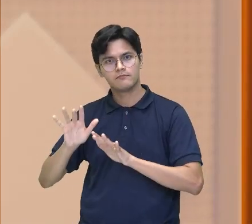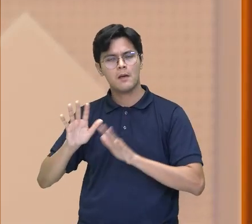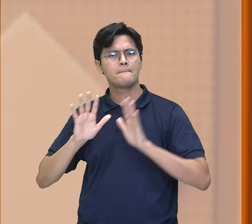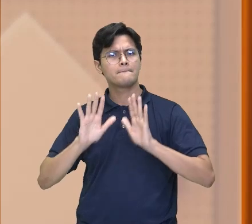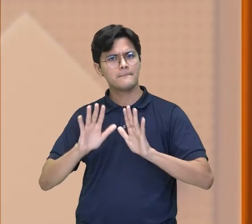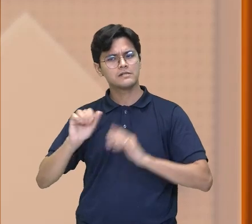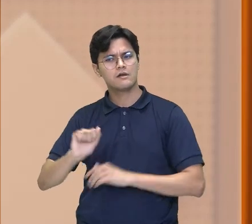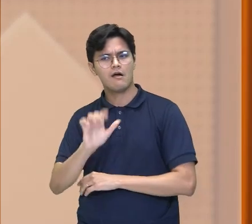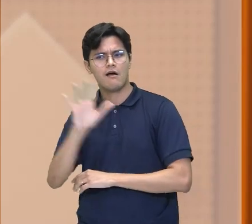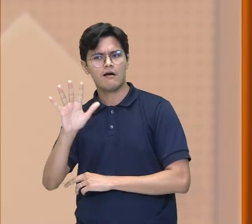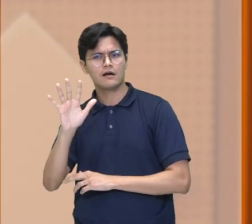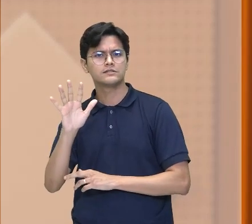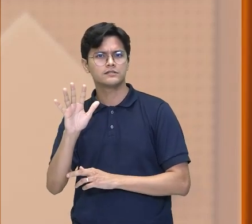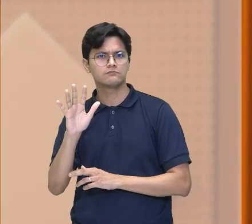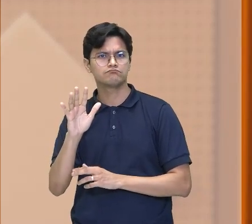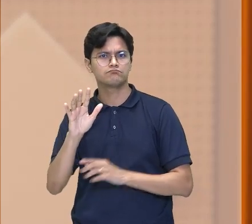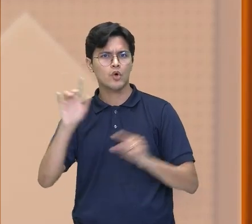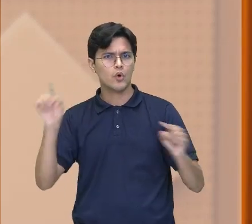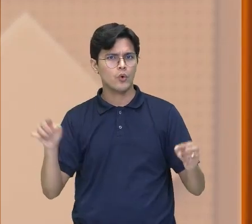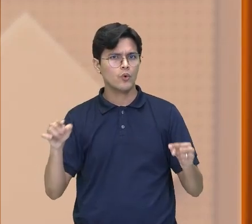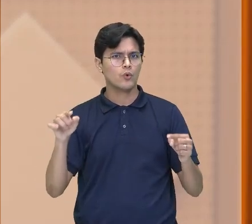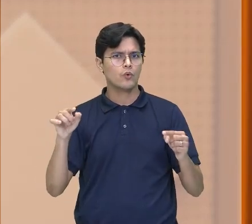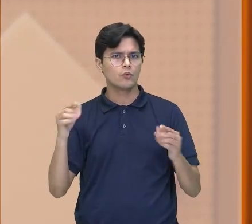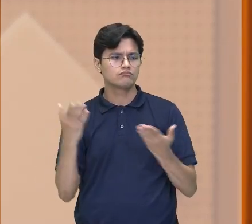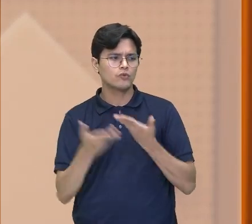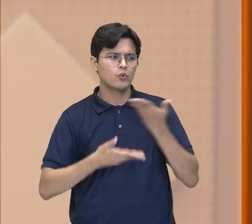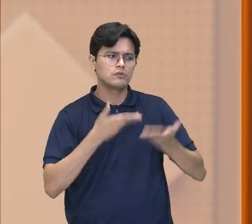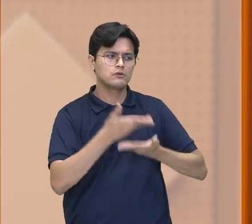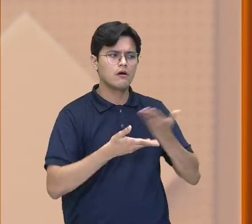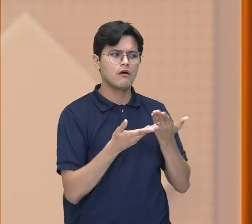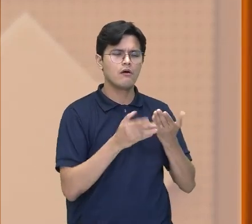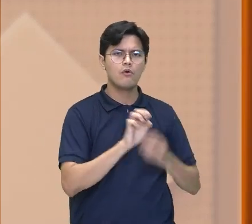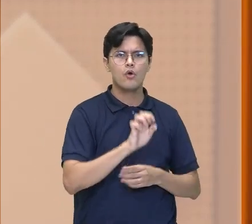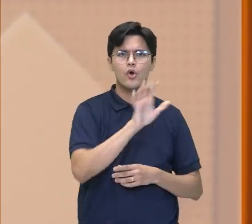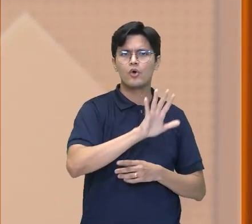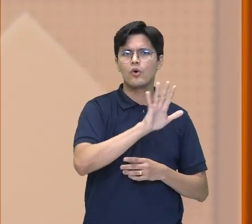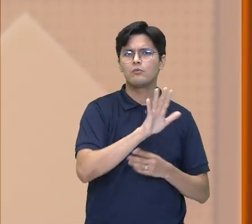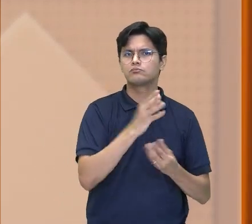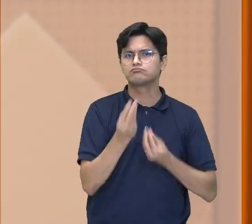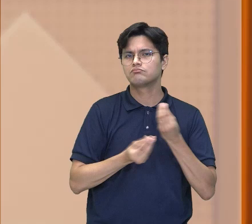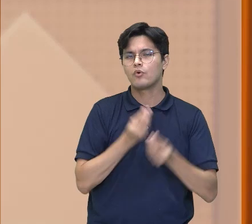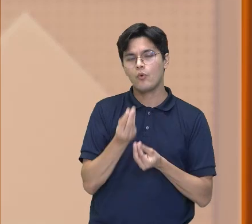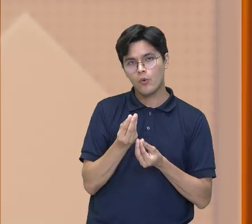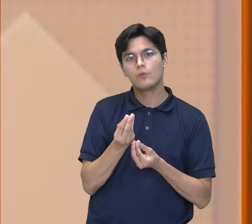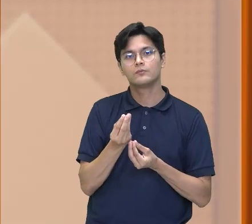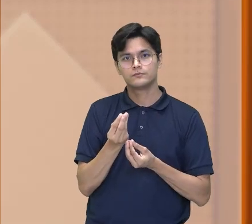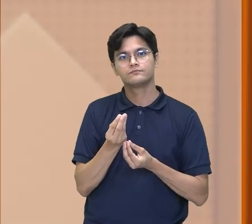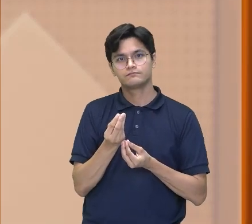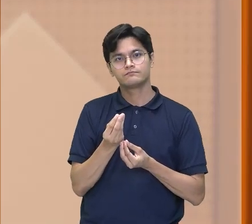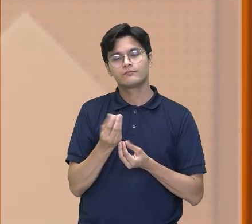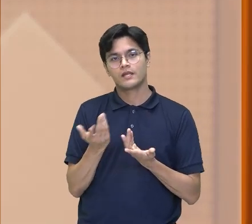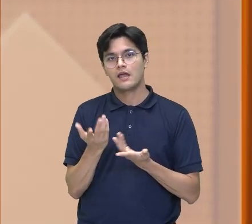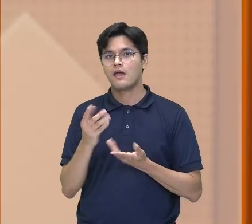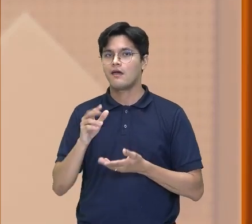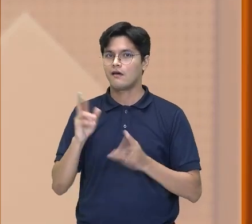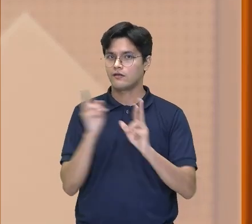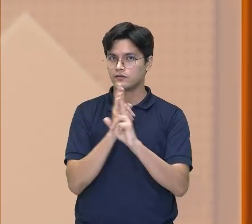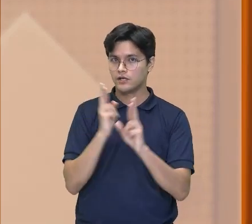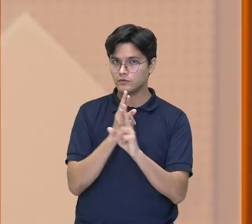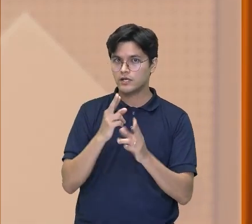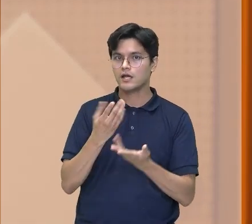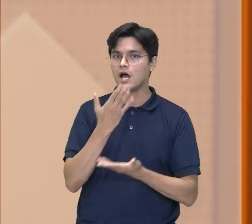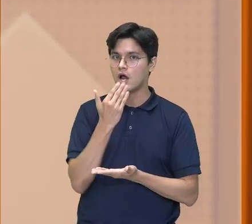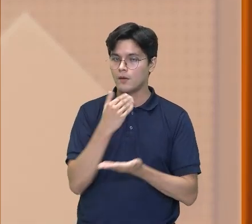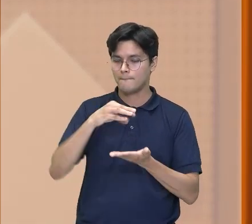possuía o que nós chamamos de especiarias. Essas especiarias, elas eram muito bem aceitas na Europa e geravam